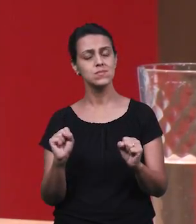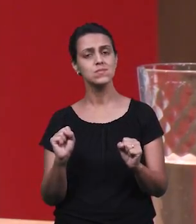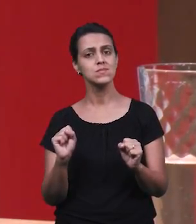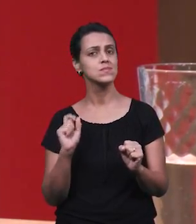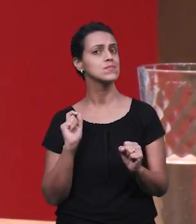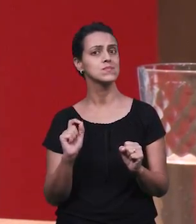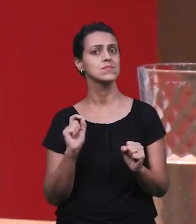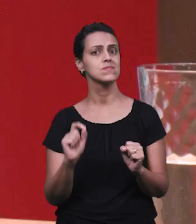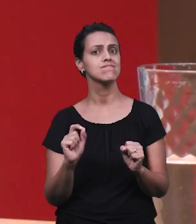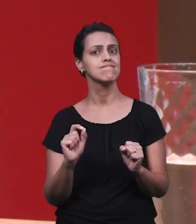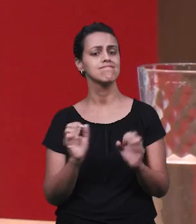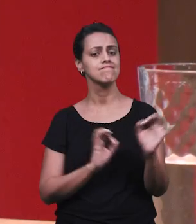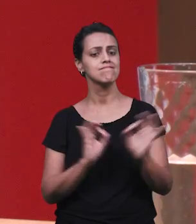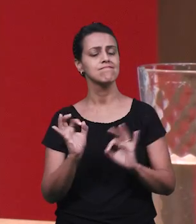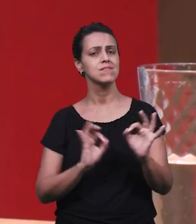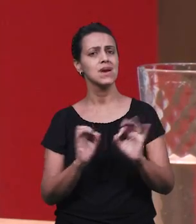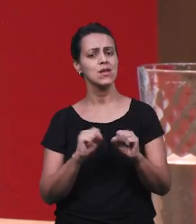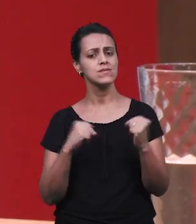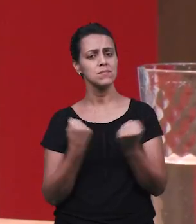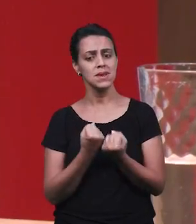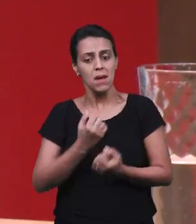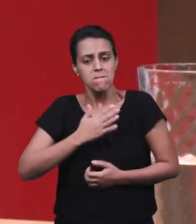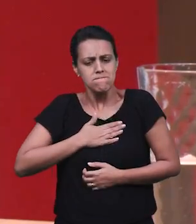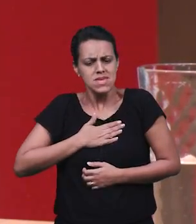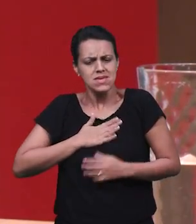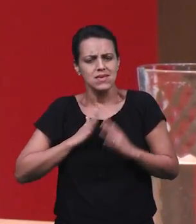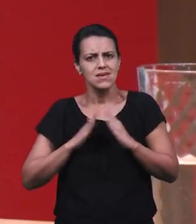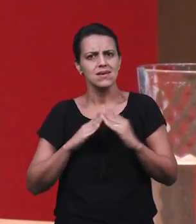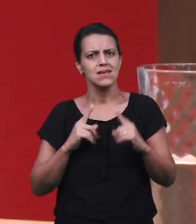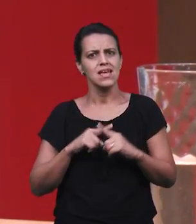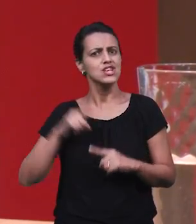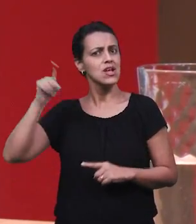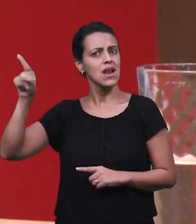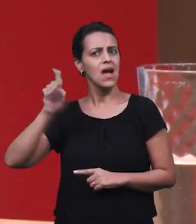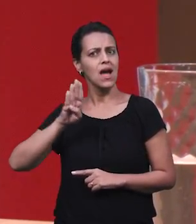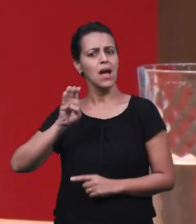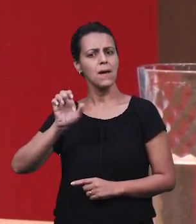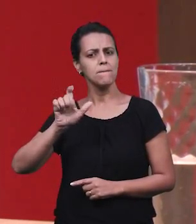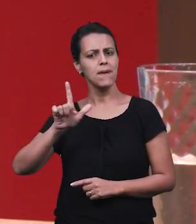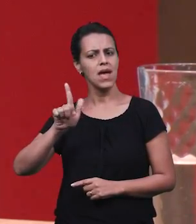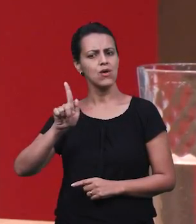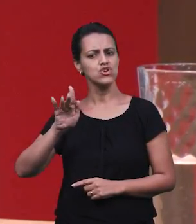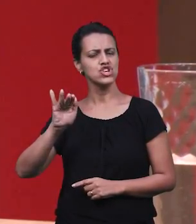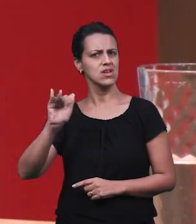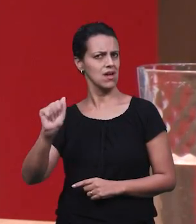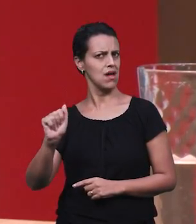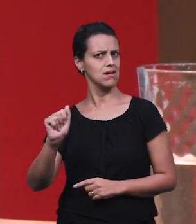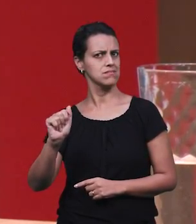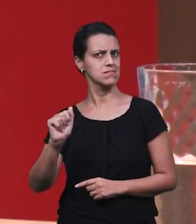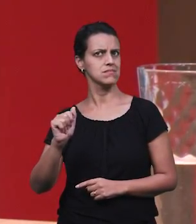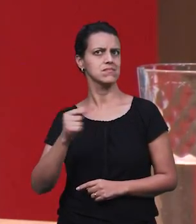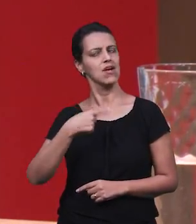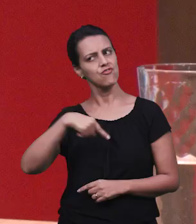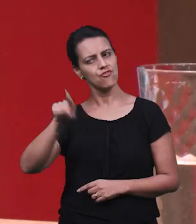um pequeno seminário na minha igreja, lá na Bélgica. Aí nós fomos para lá,